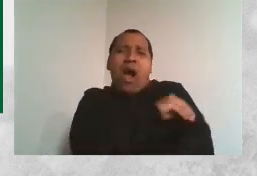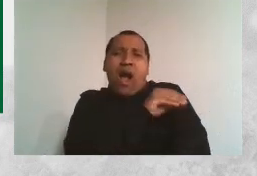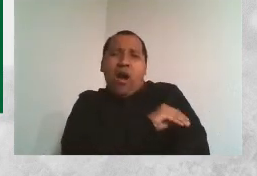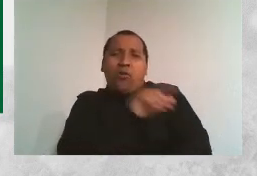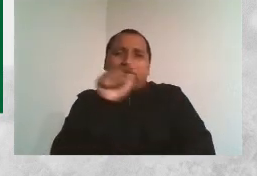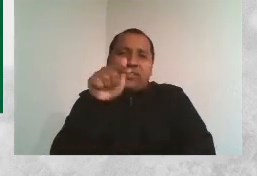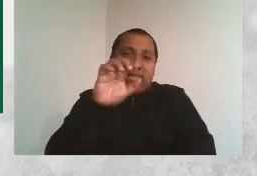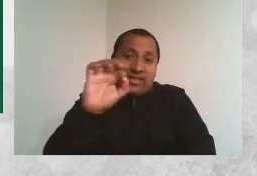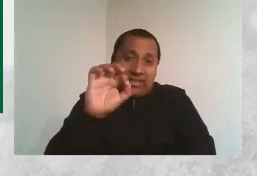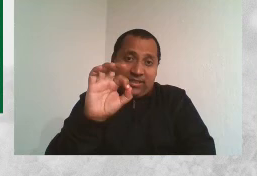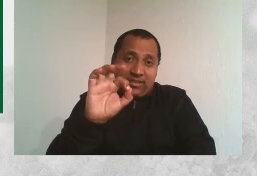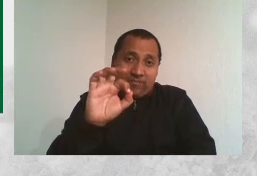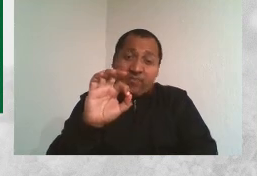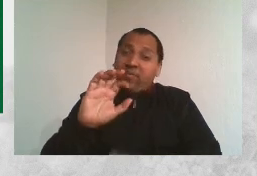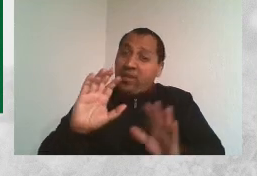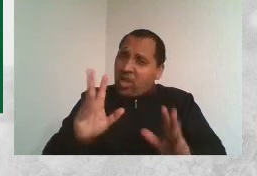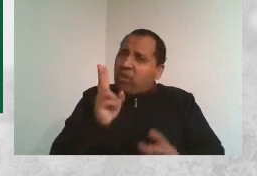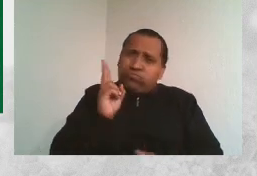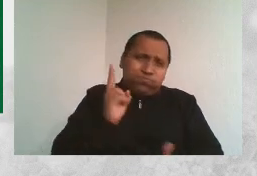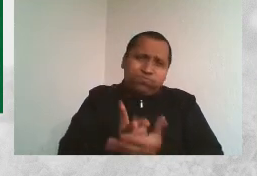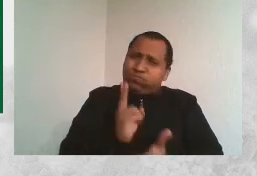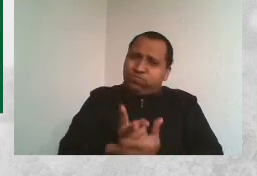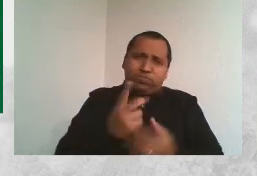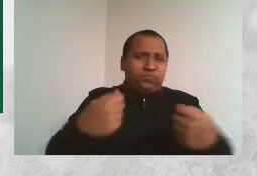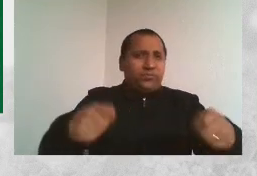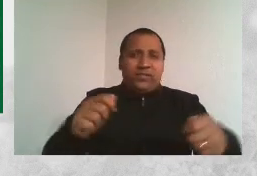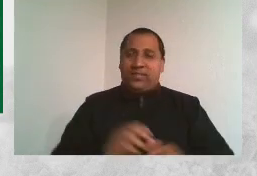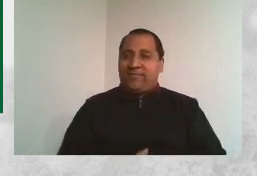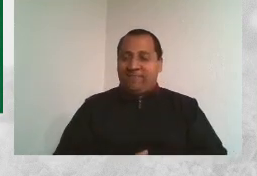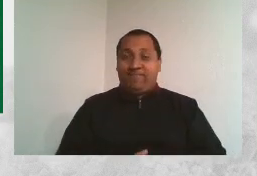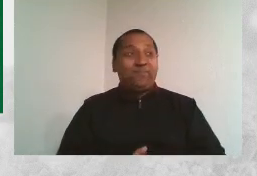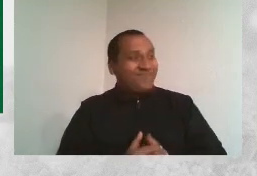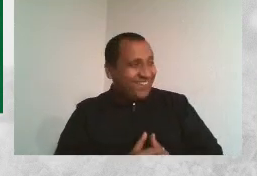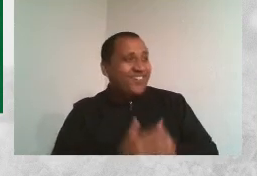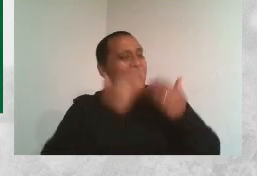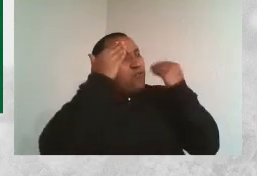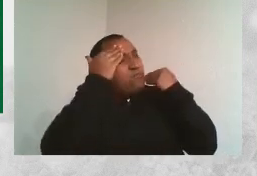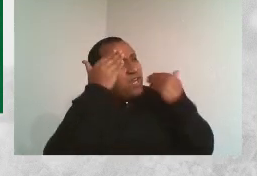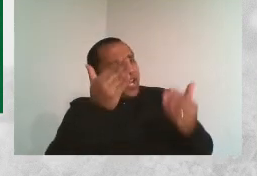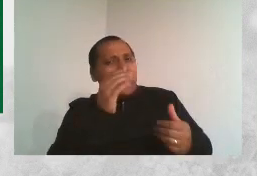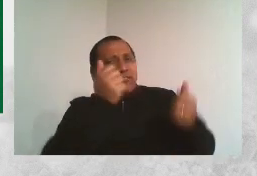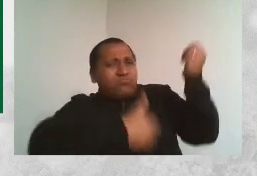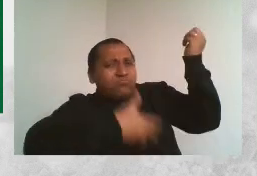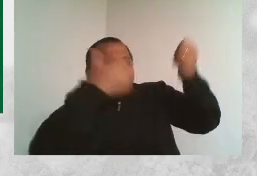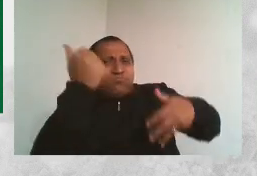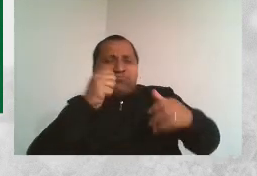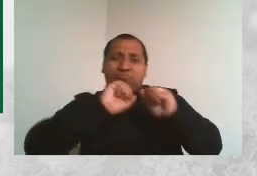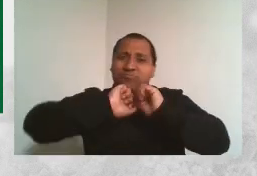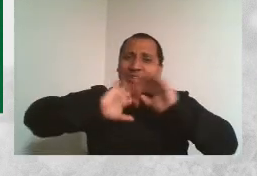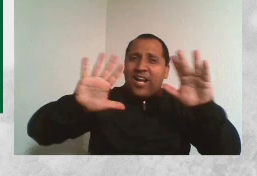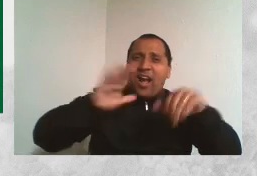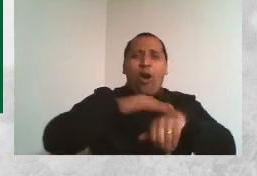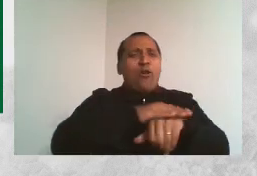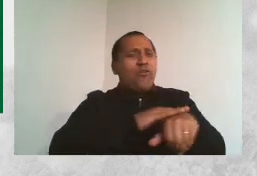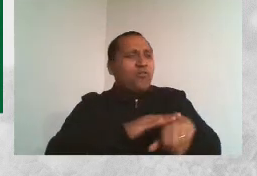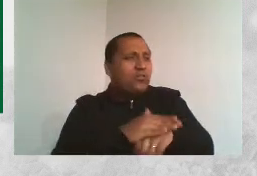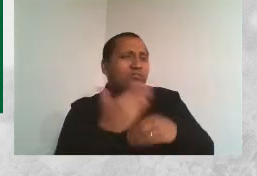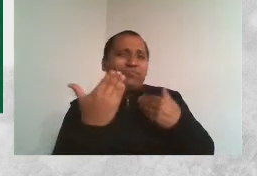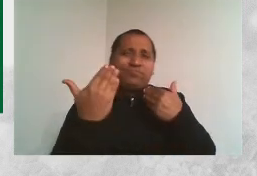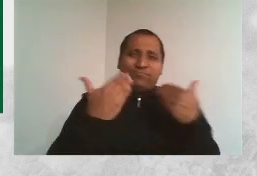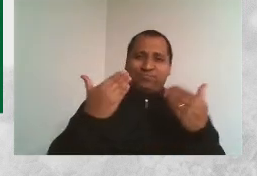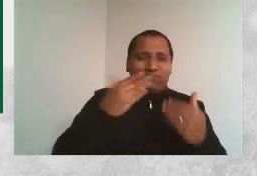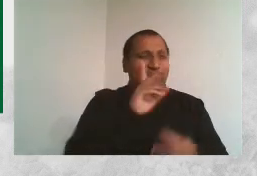seguir. Obrigada pelos esclarecimentos, pela conversa, professora. E você